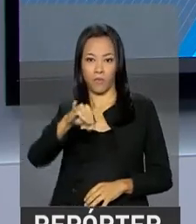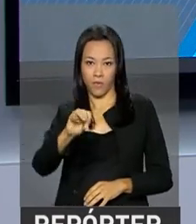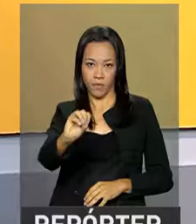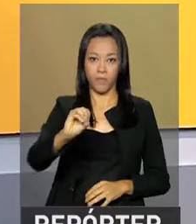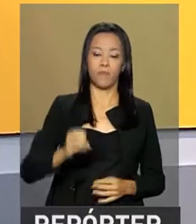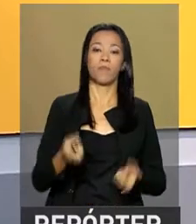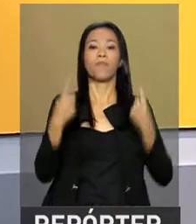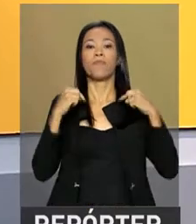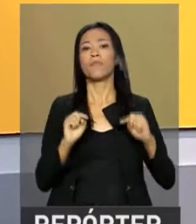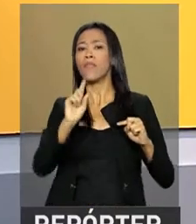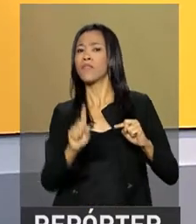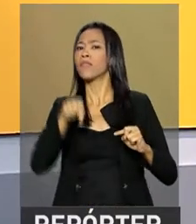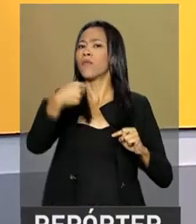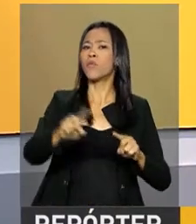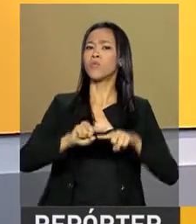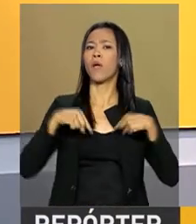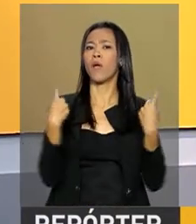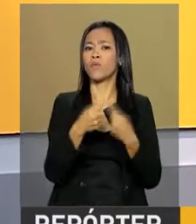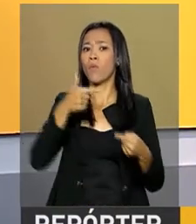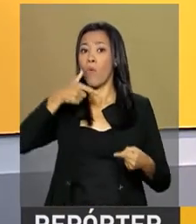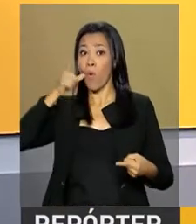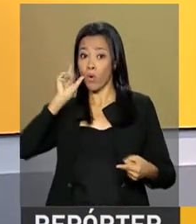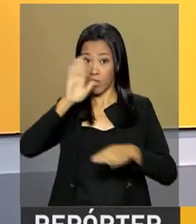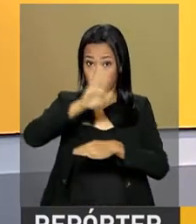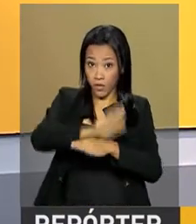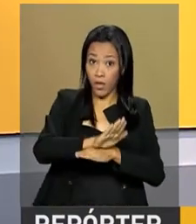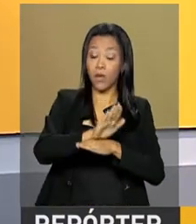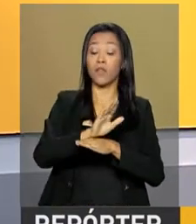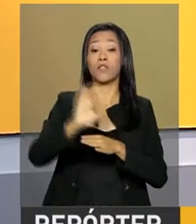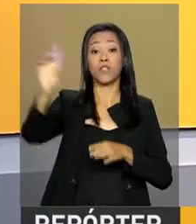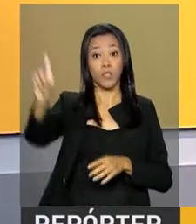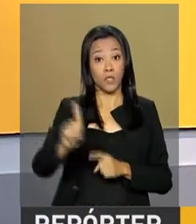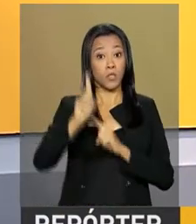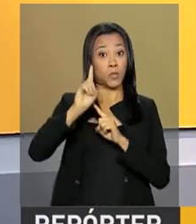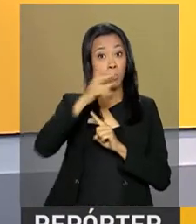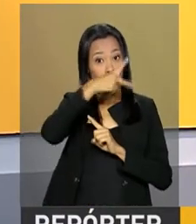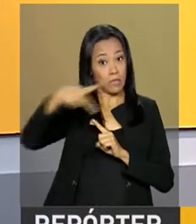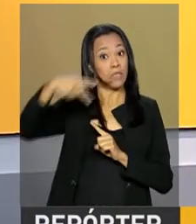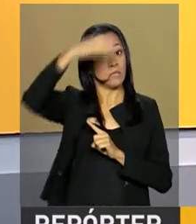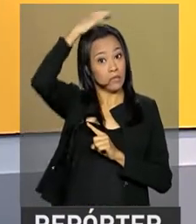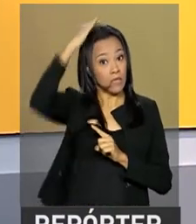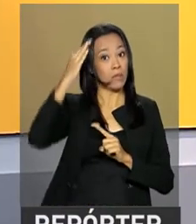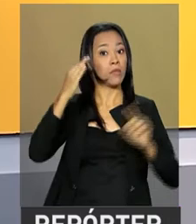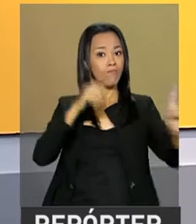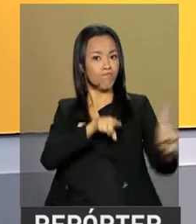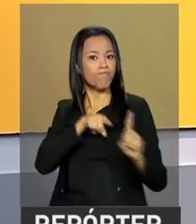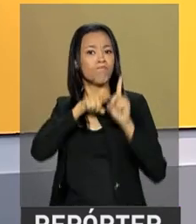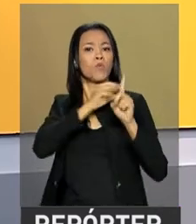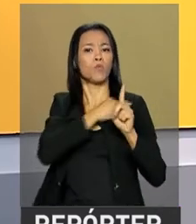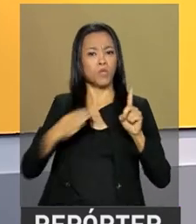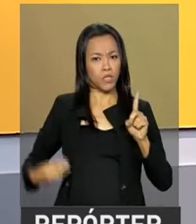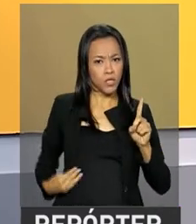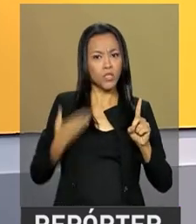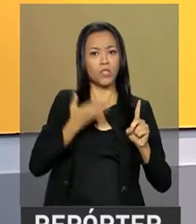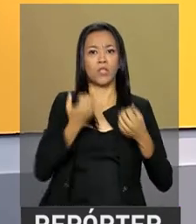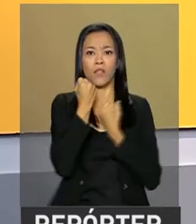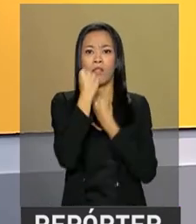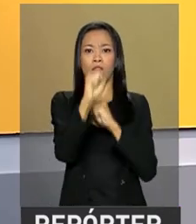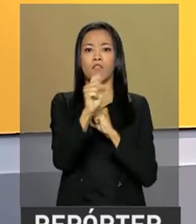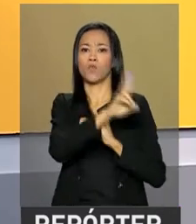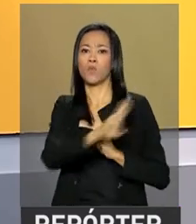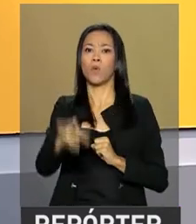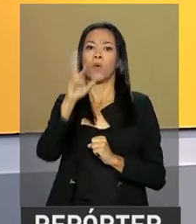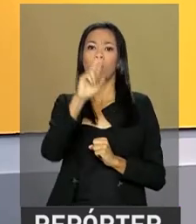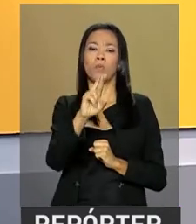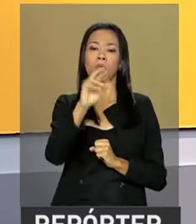maio. Depois de uma reunião ontem à tarde com o presidente Michel Temer, o ministro da Defesa, Raul Jungmann, fez